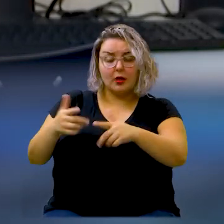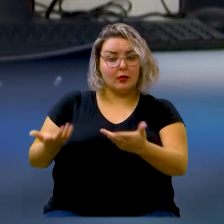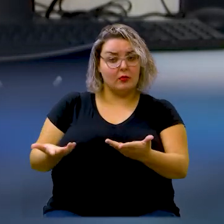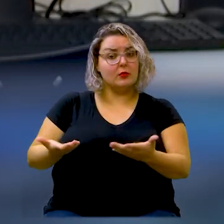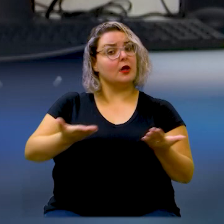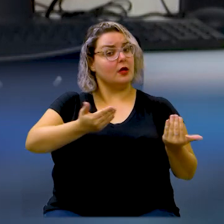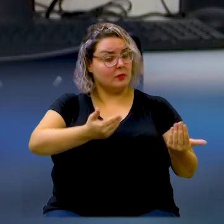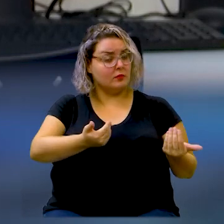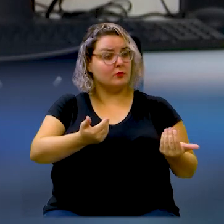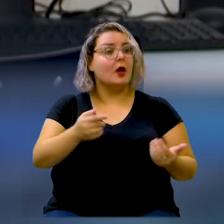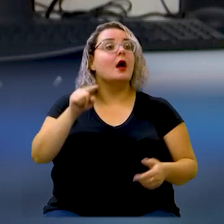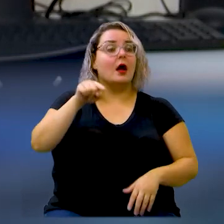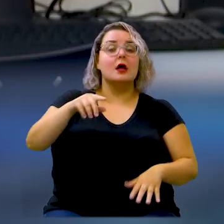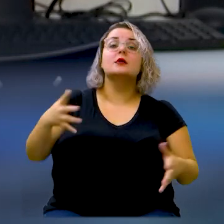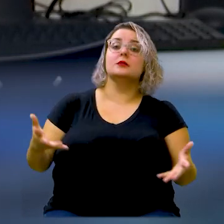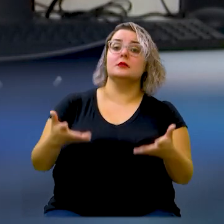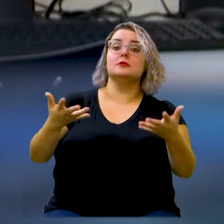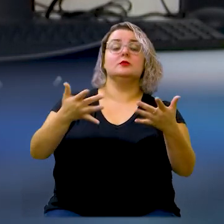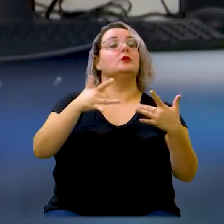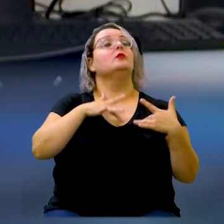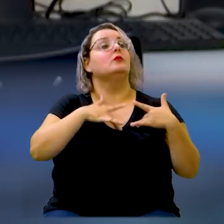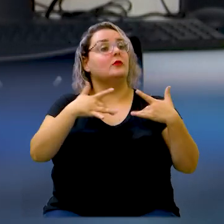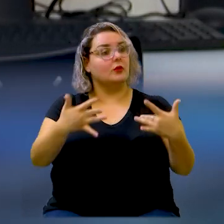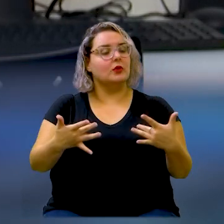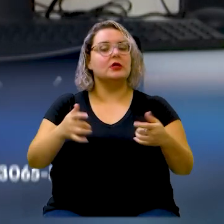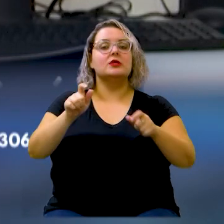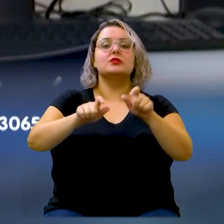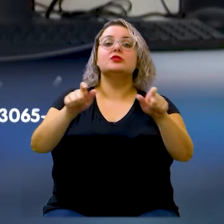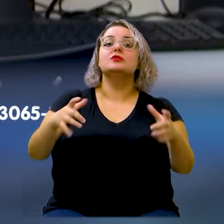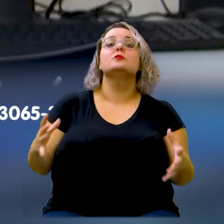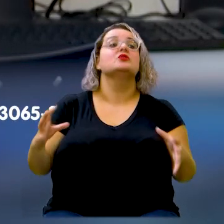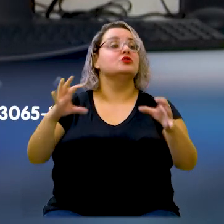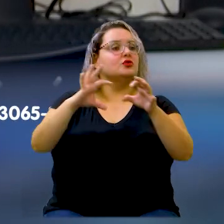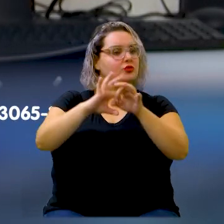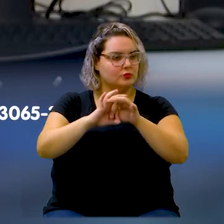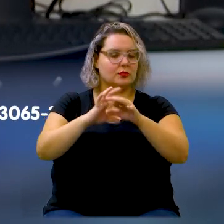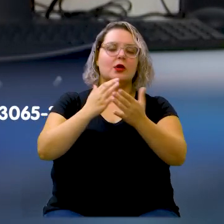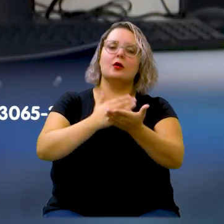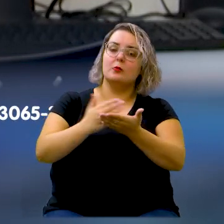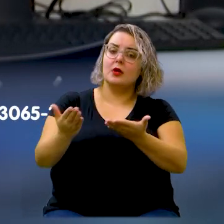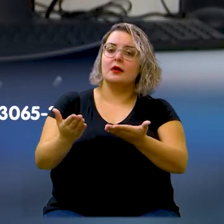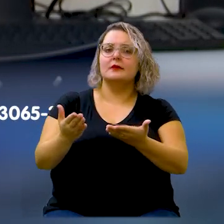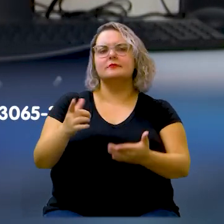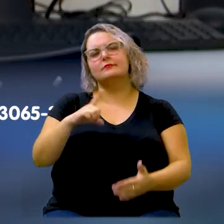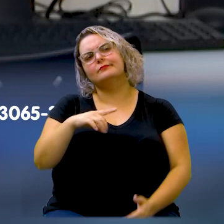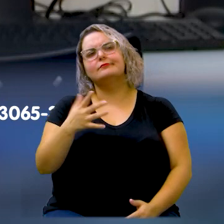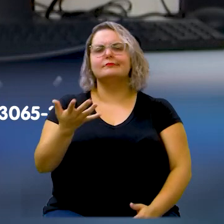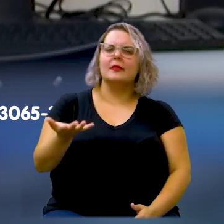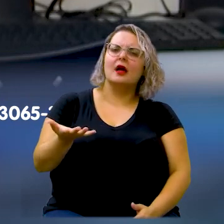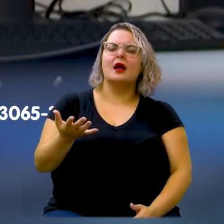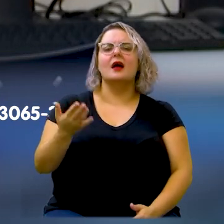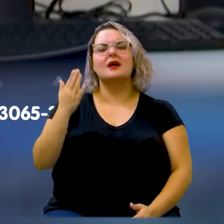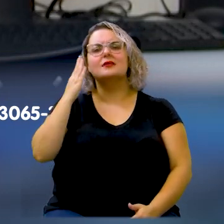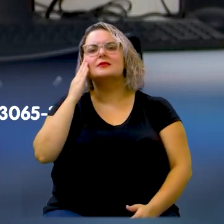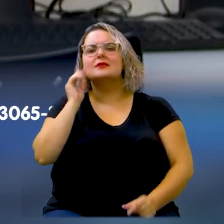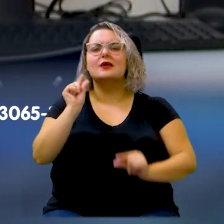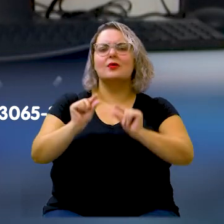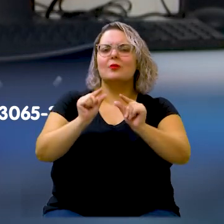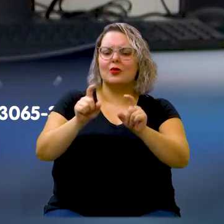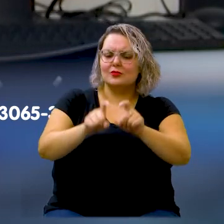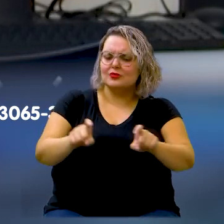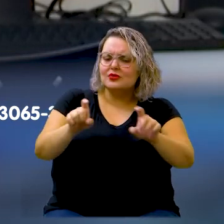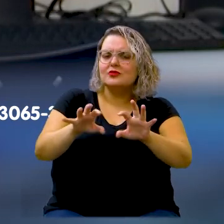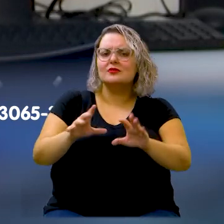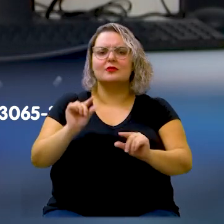dessa iniciativa voluntária, essas pessoas se uniram para começar. Então tinha lá, eu sei um pouco de informática, eu sei um pouco